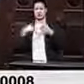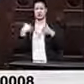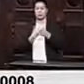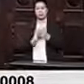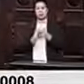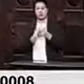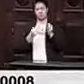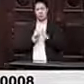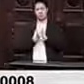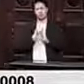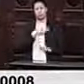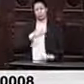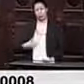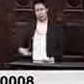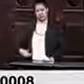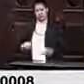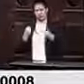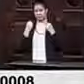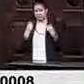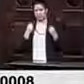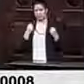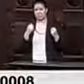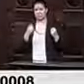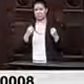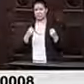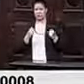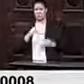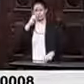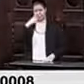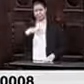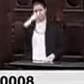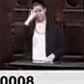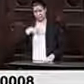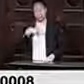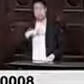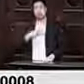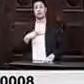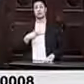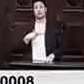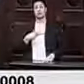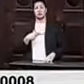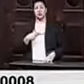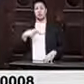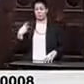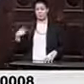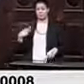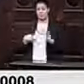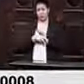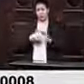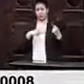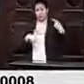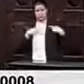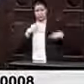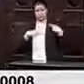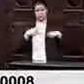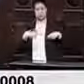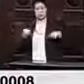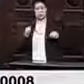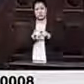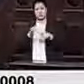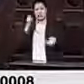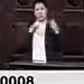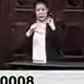aproximado do poder por questões de governabilidade para a corrente política, ganhou